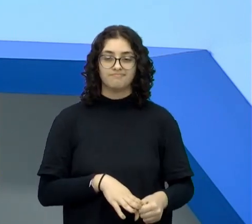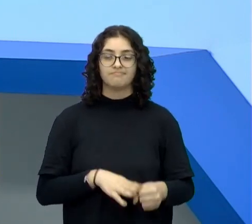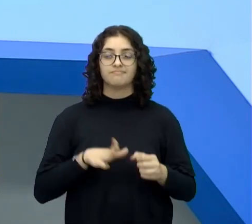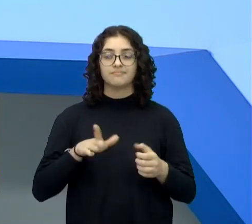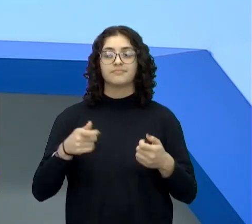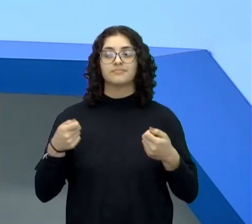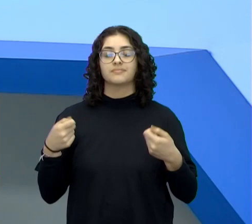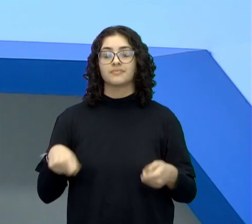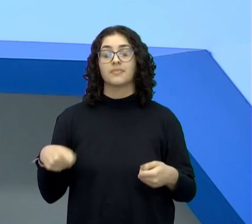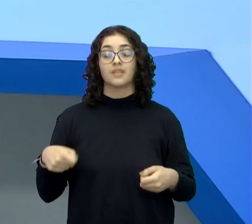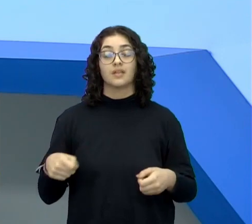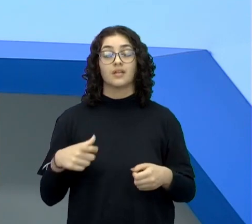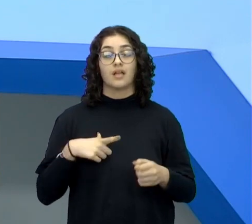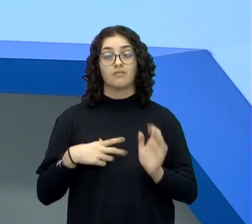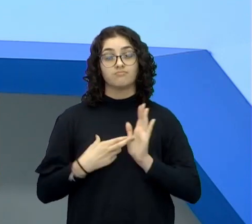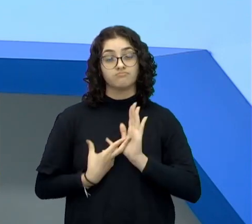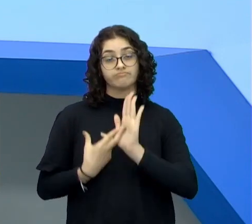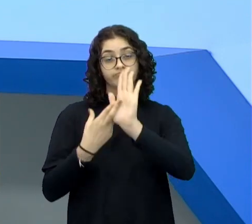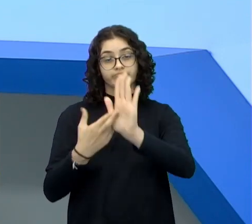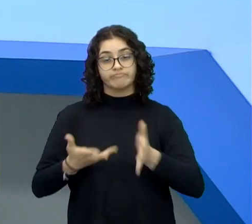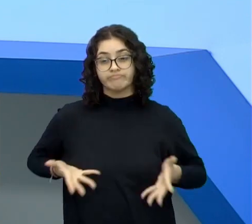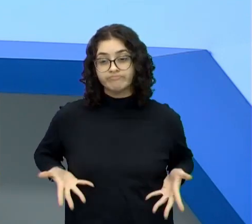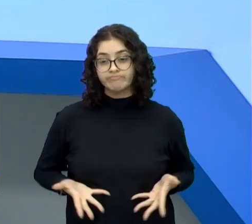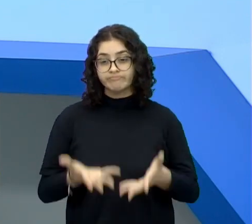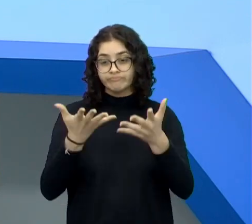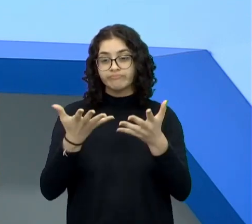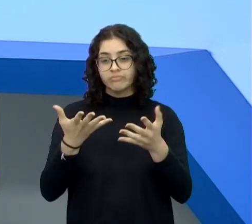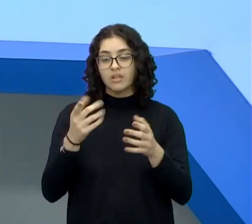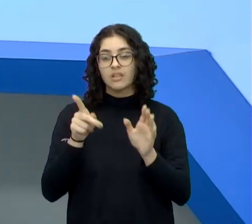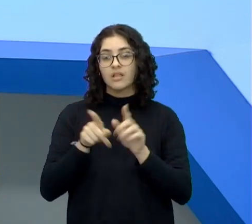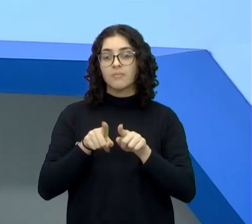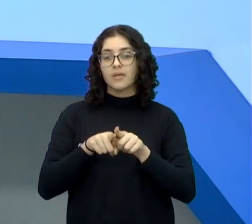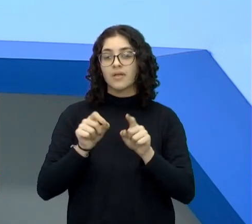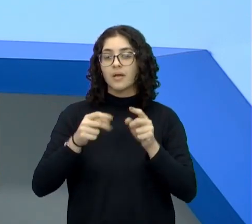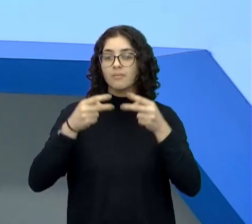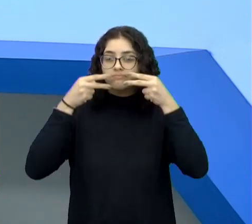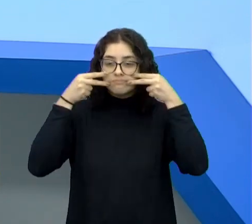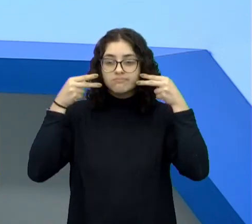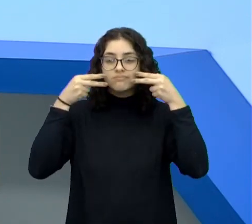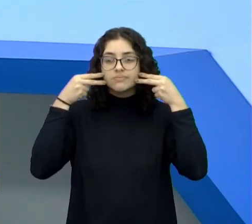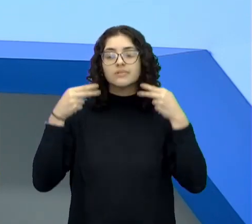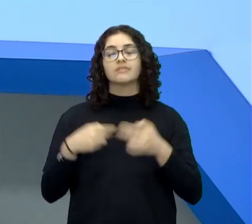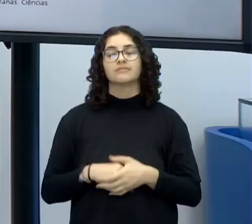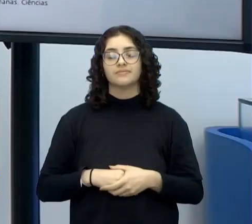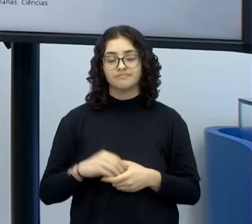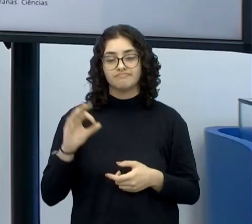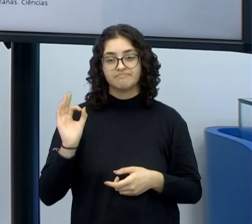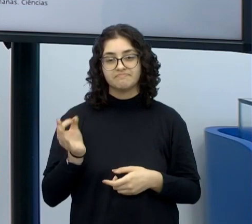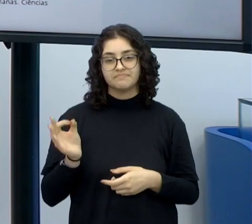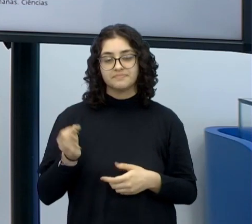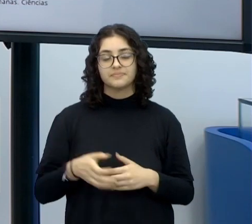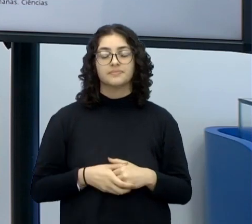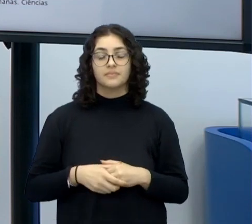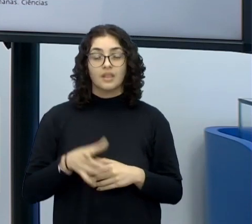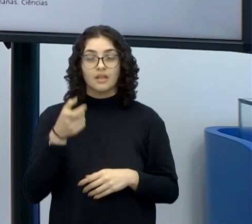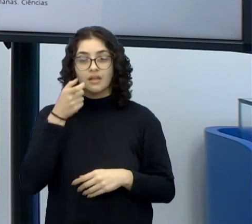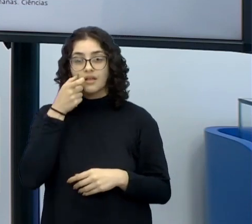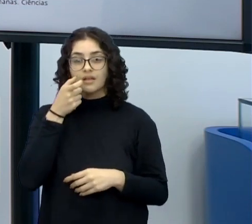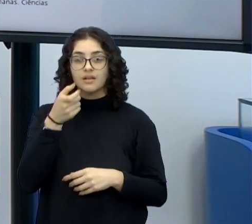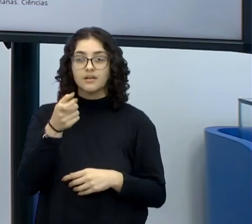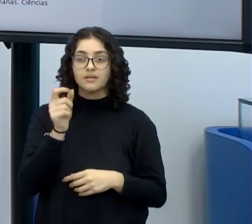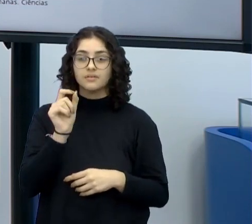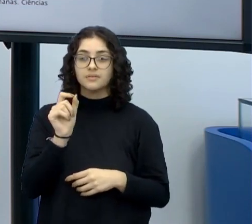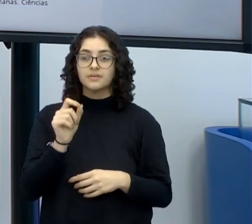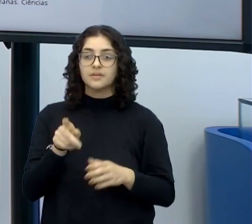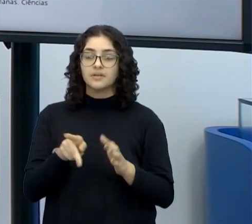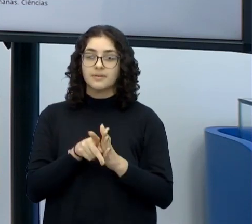né, ter aí a sua representatividade. Lembrei agora também dos povos indígenas. Ótimo. Então, assim, é interessante mencionar